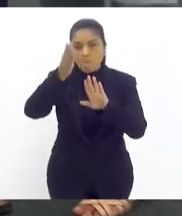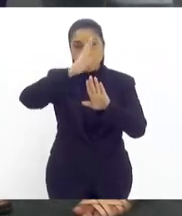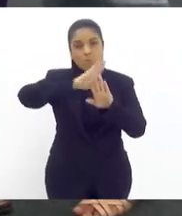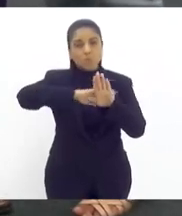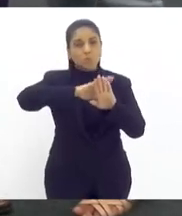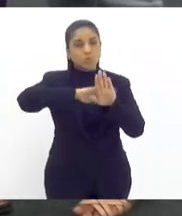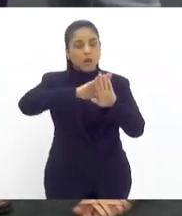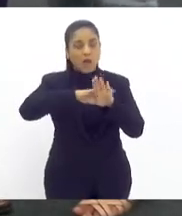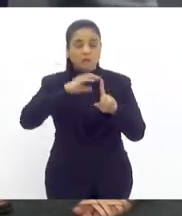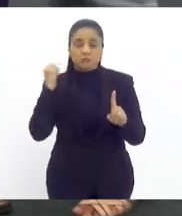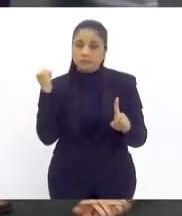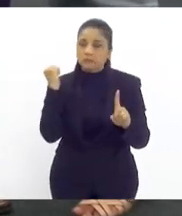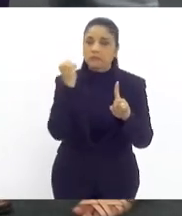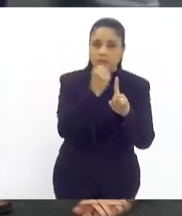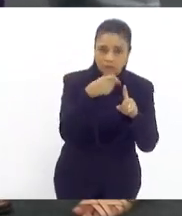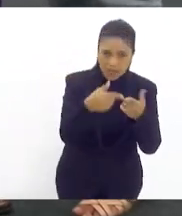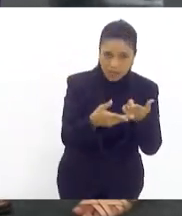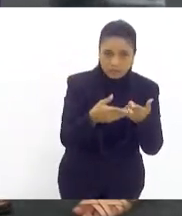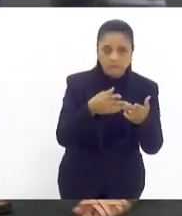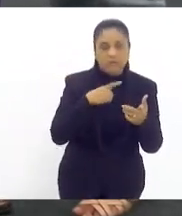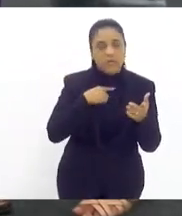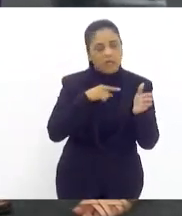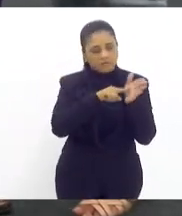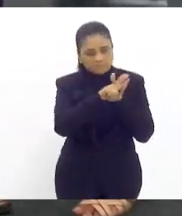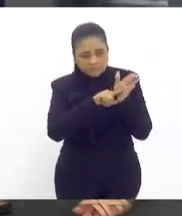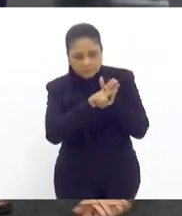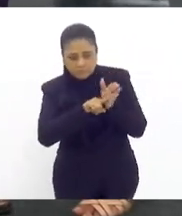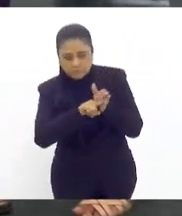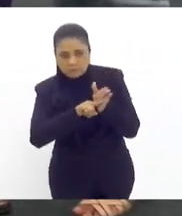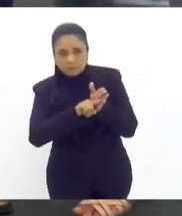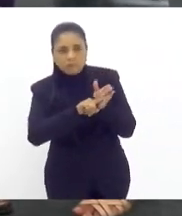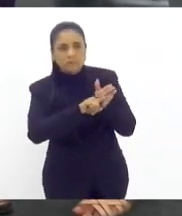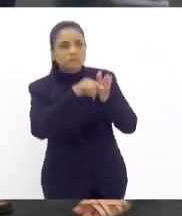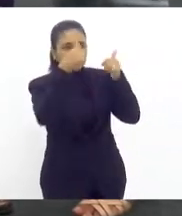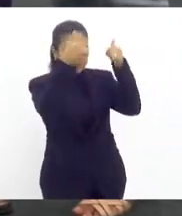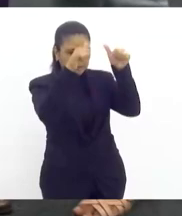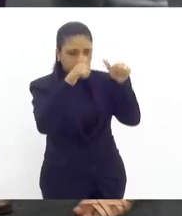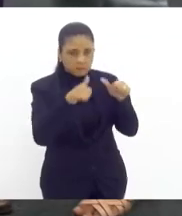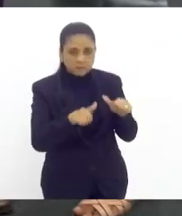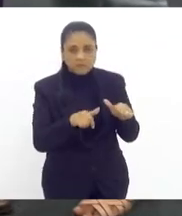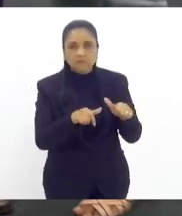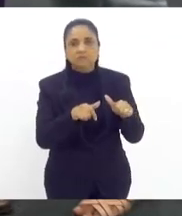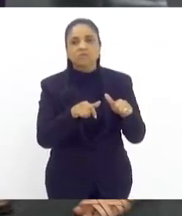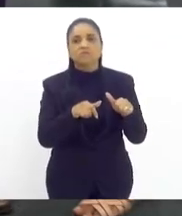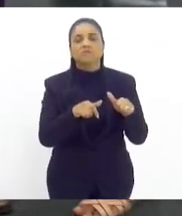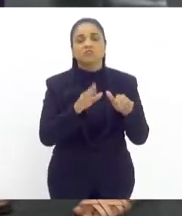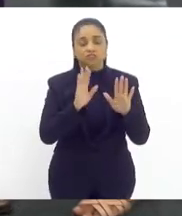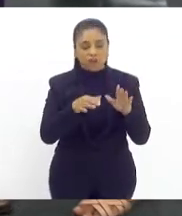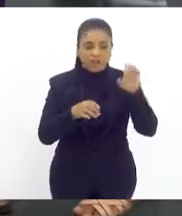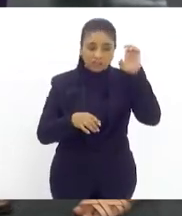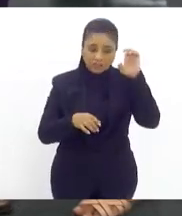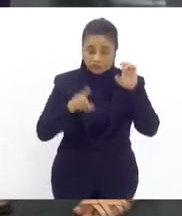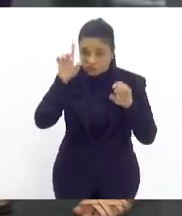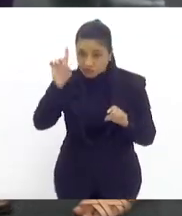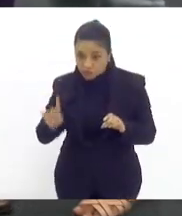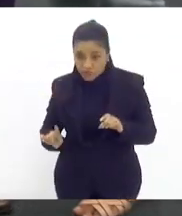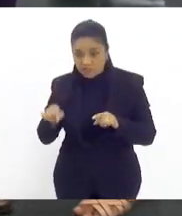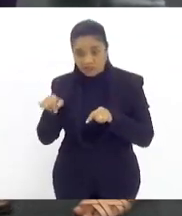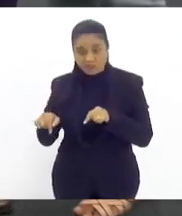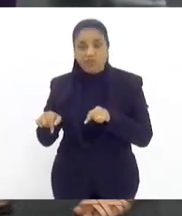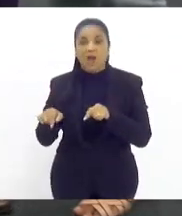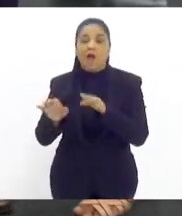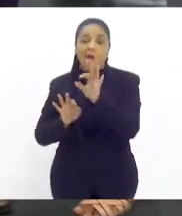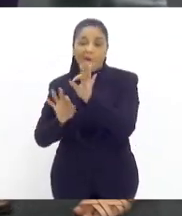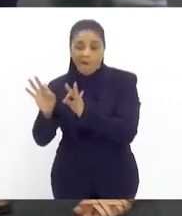ataques e tem várias investigações já foram desmontadas várias células da extrema direita que estão fomentando e